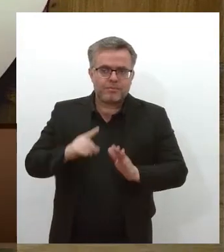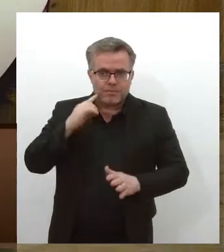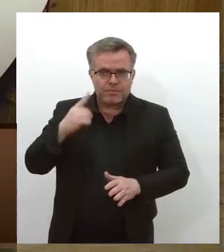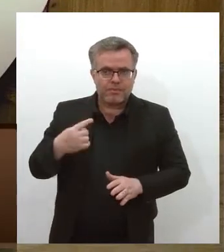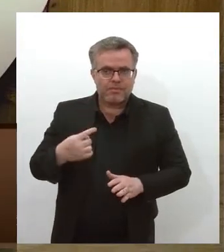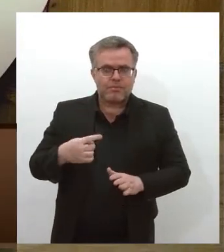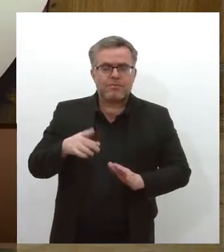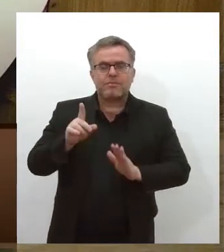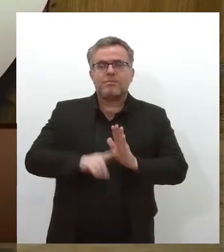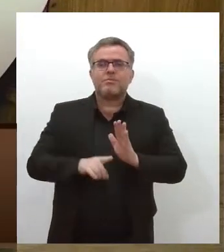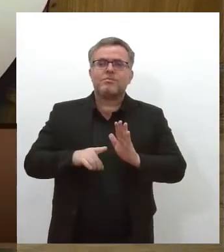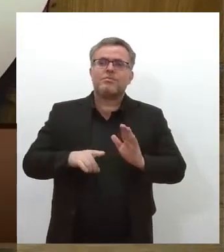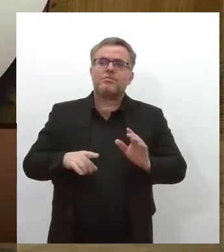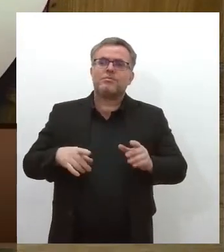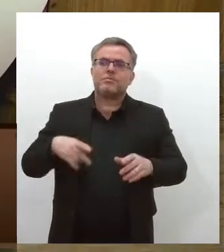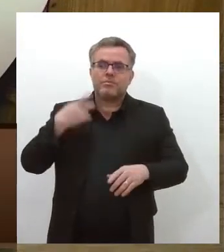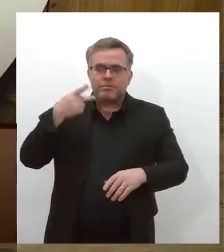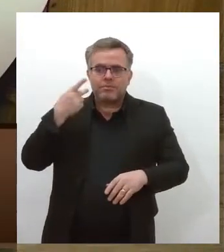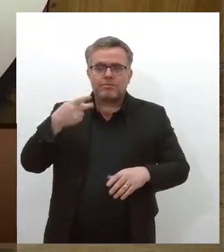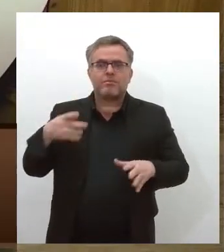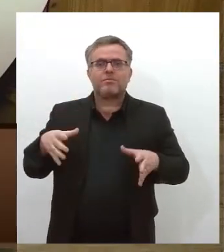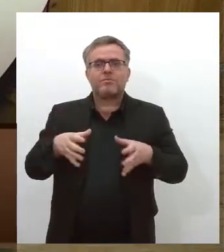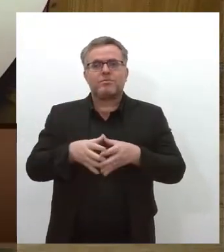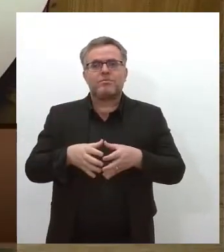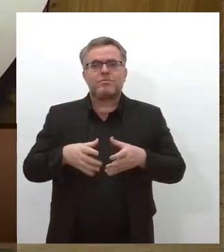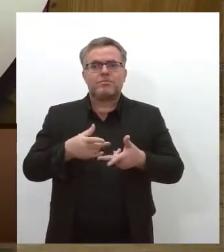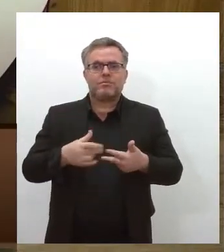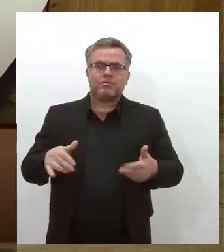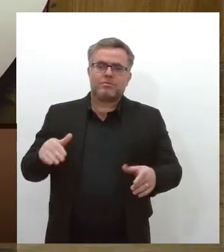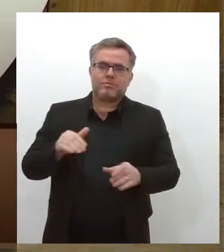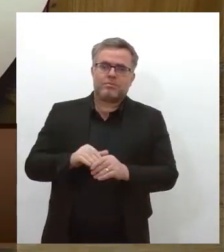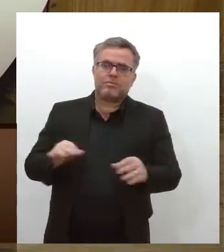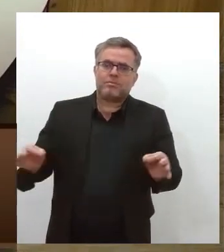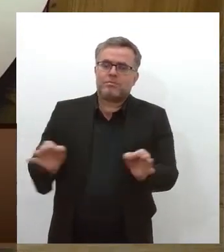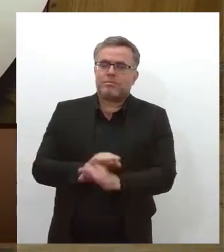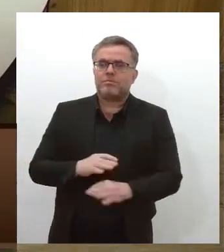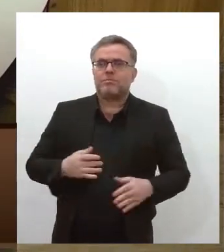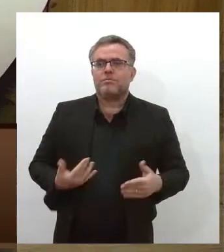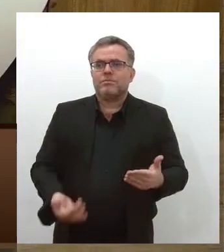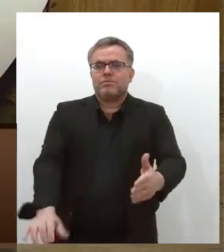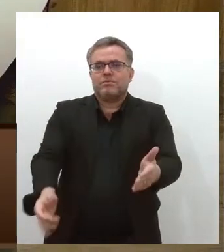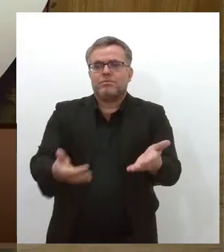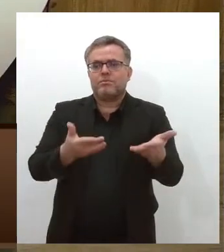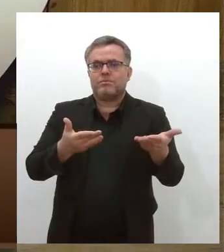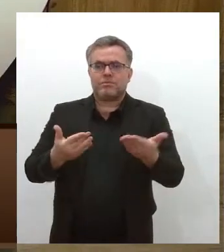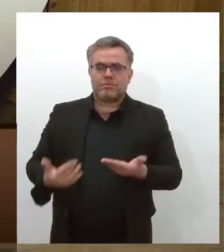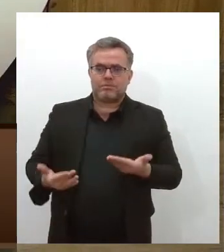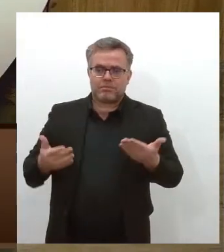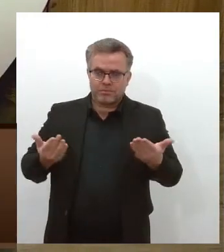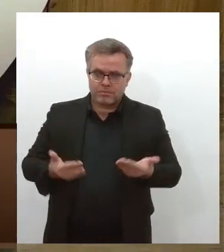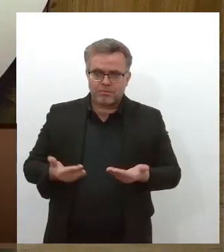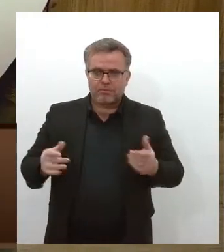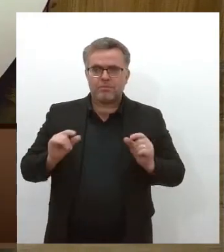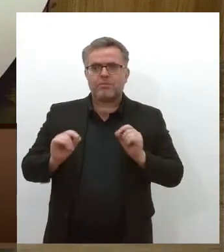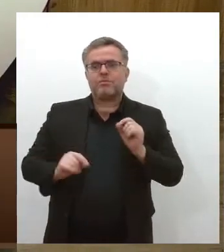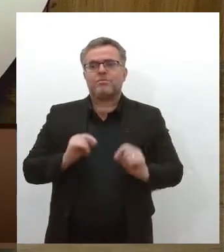Políticos e Sistemas Eleitorais. Doutor Valdir, seja muito bem-vindo ao Além da Pauta. Ótima tarde para o